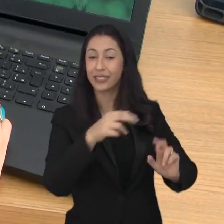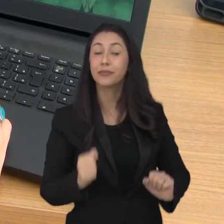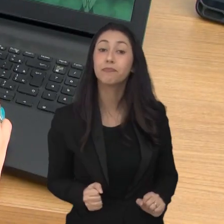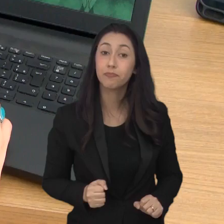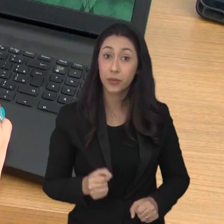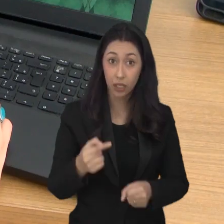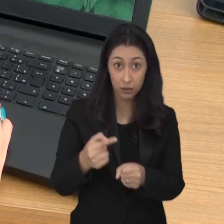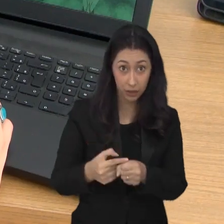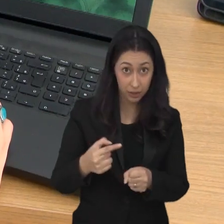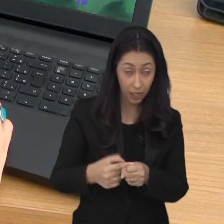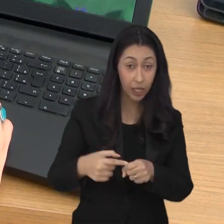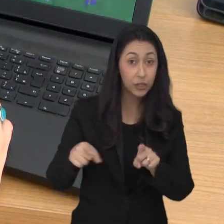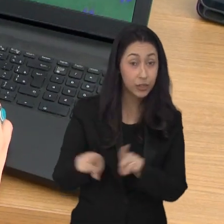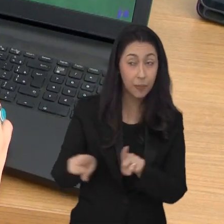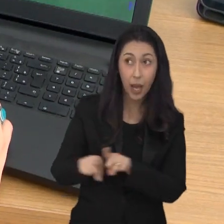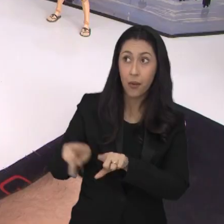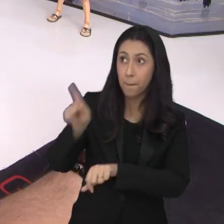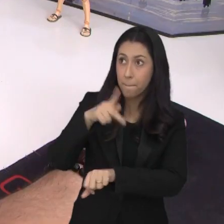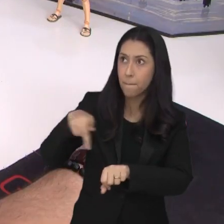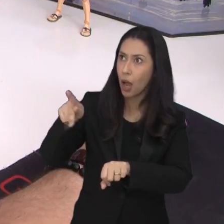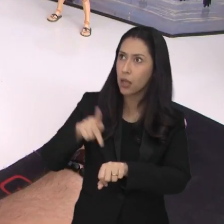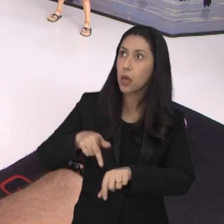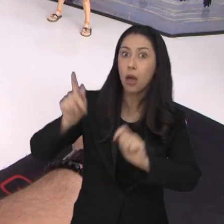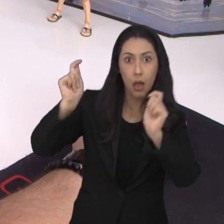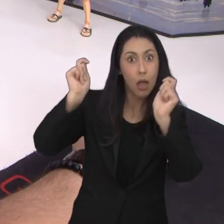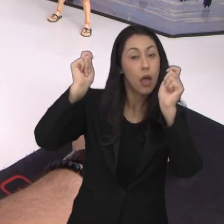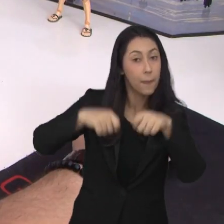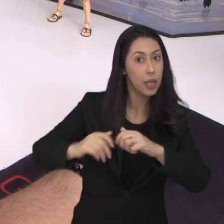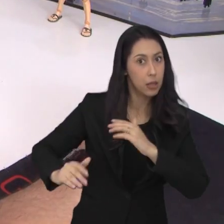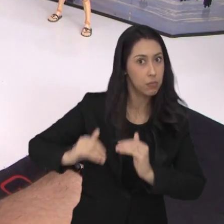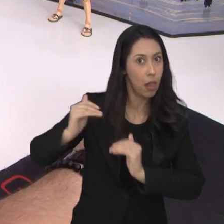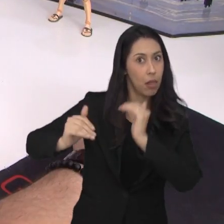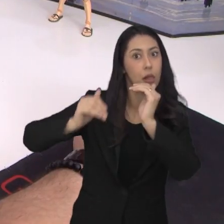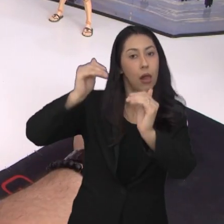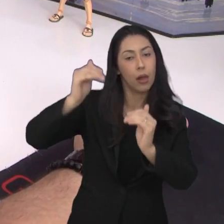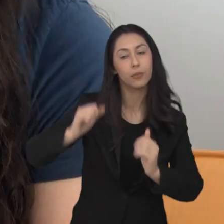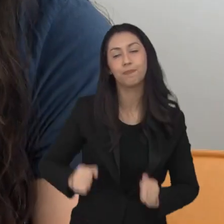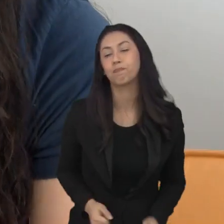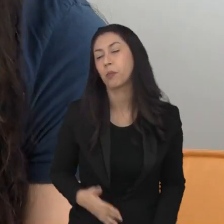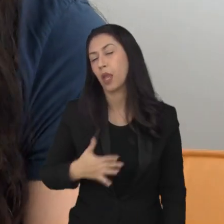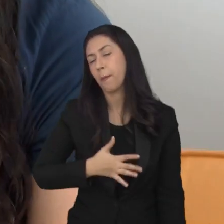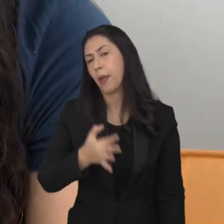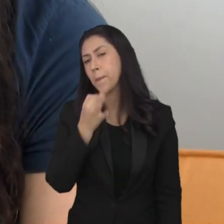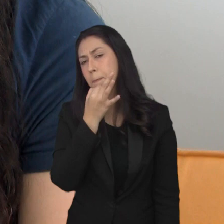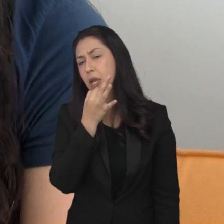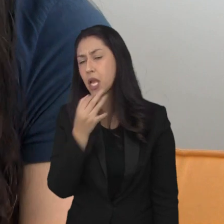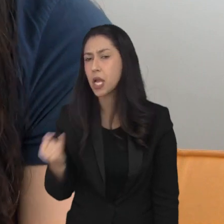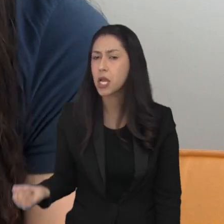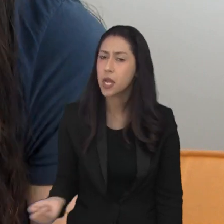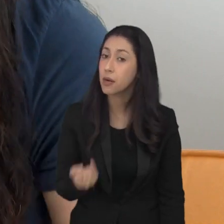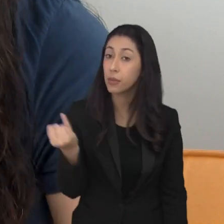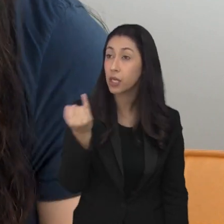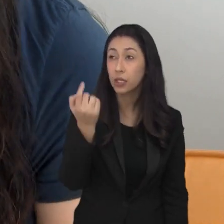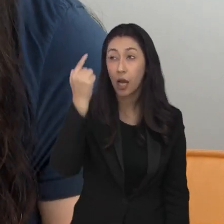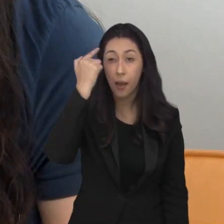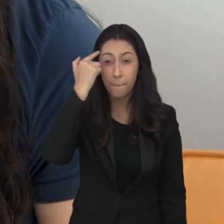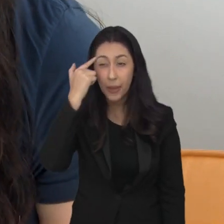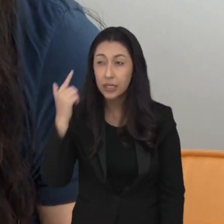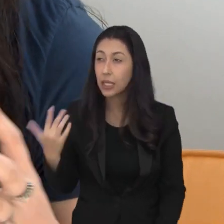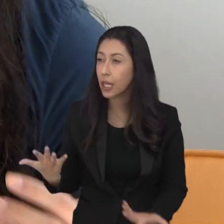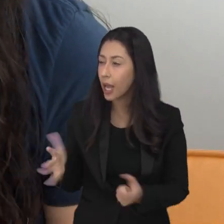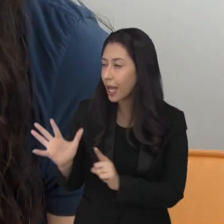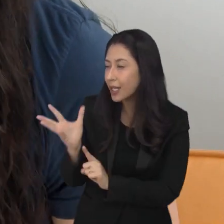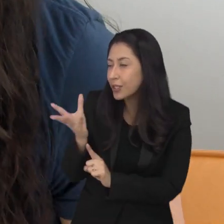Nosso município, assim como o Brasil, tem um potencial enorme nesse ramo. Eu acho super importante. Quando a gente pensa